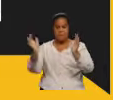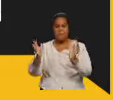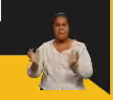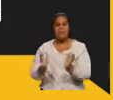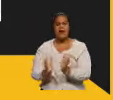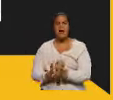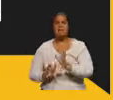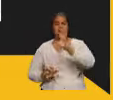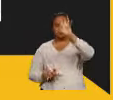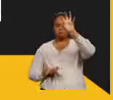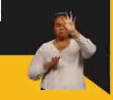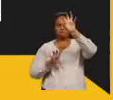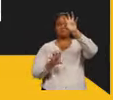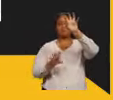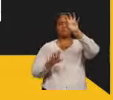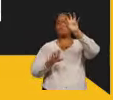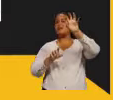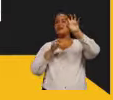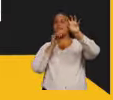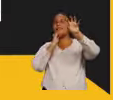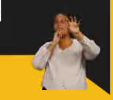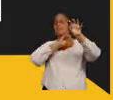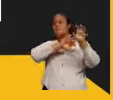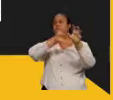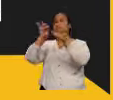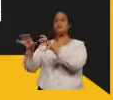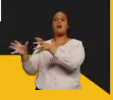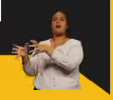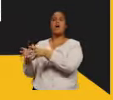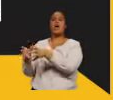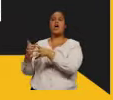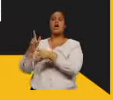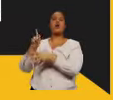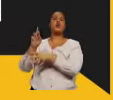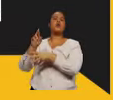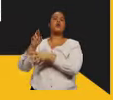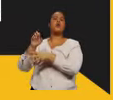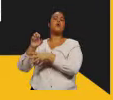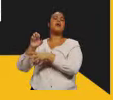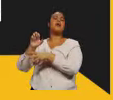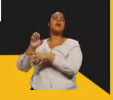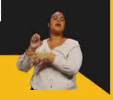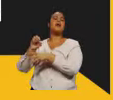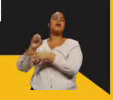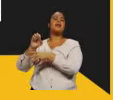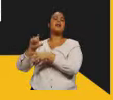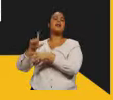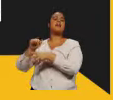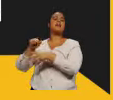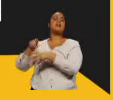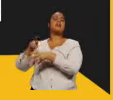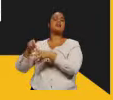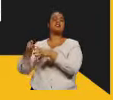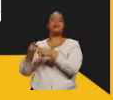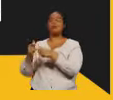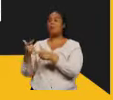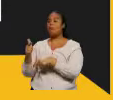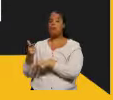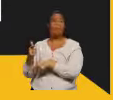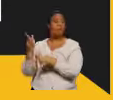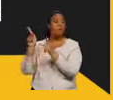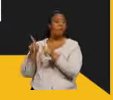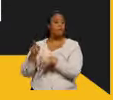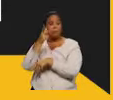naturais ou seja na groenlândia não tem ninguém não partida não tem não tem quase ninguém não tá só não tem ninguém não tem ninguém